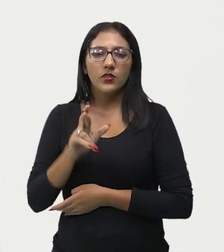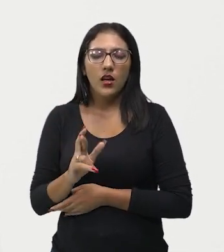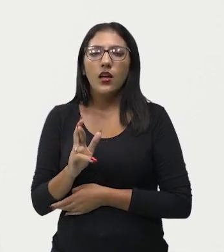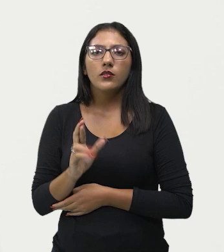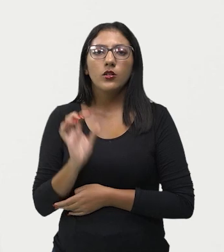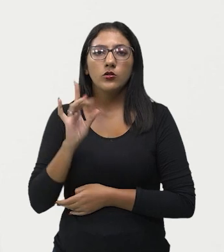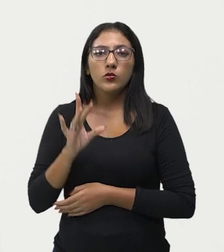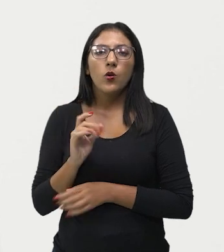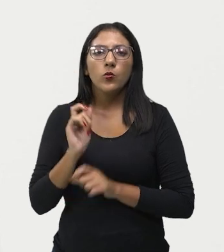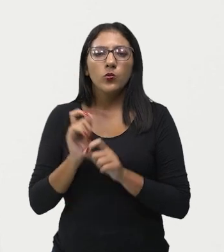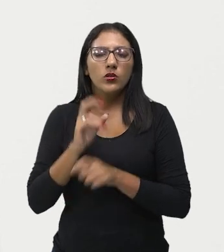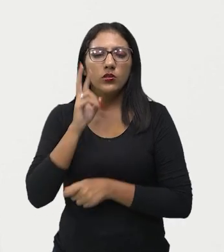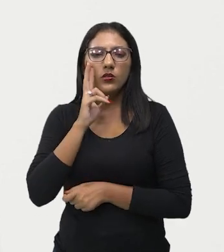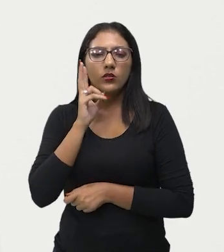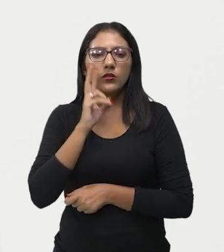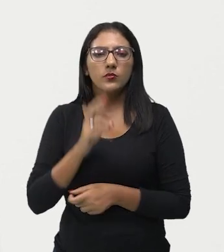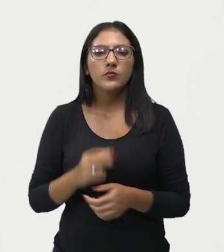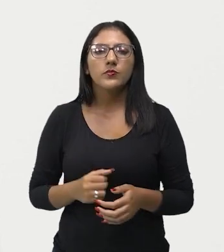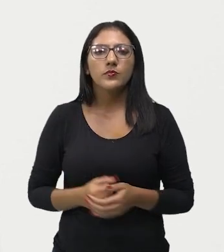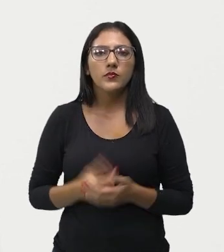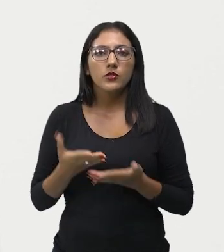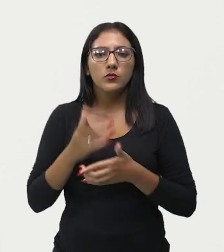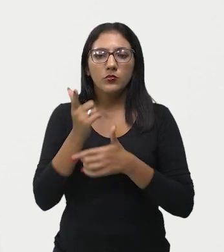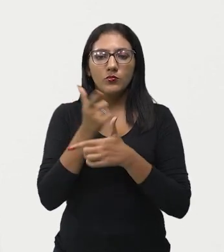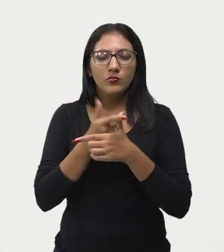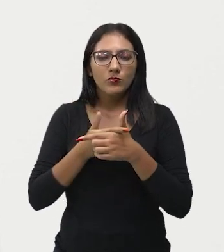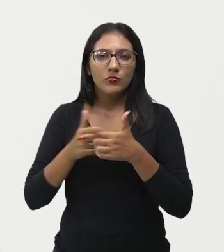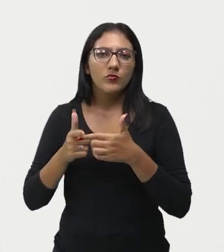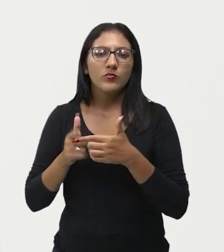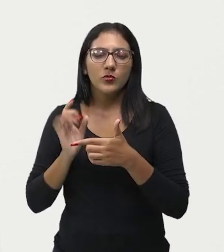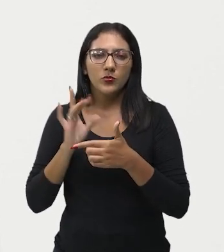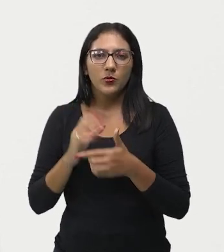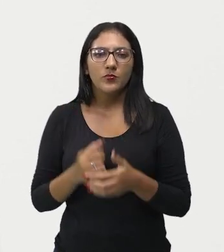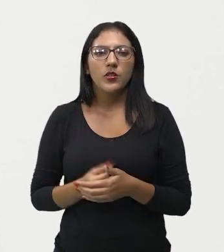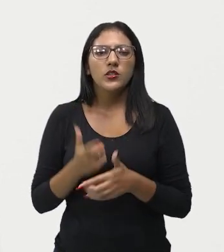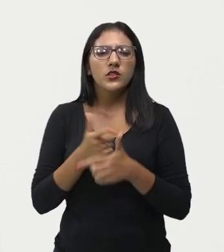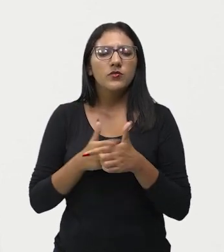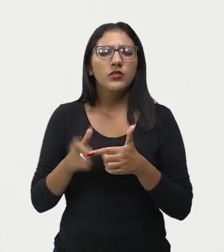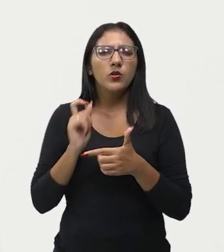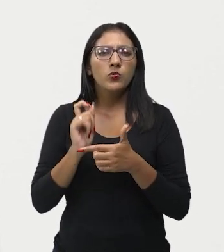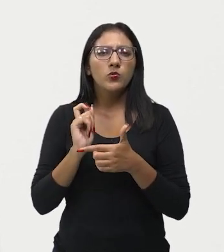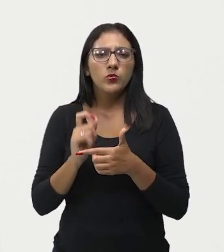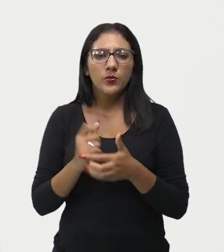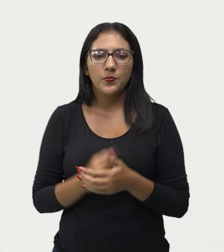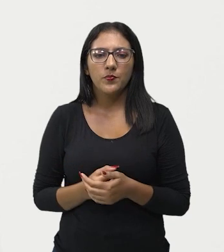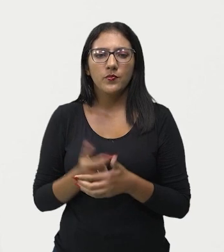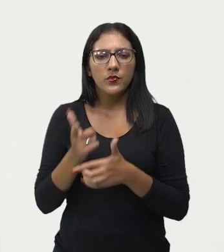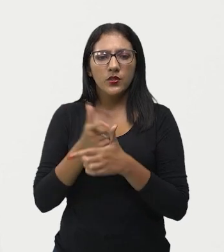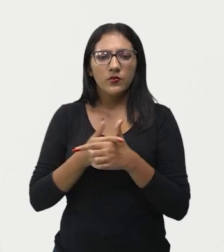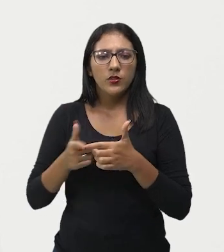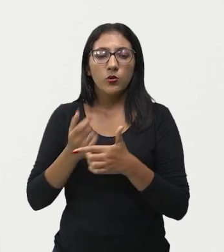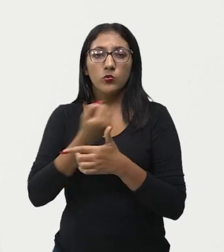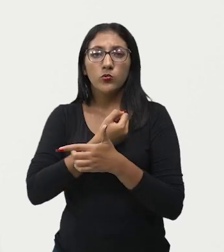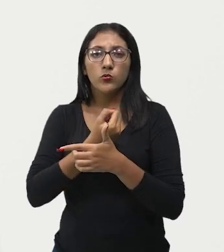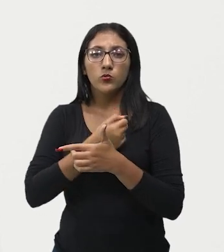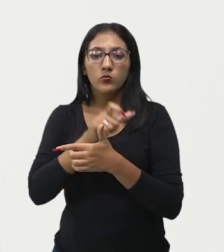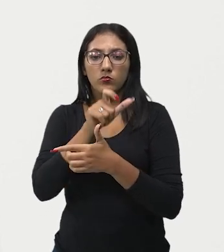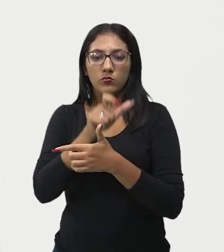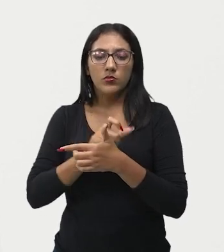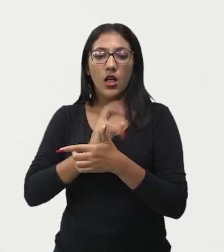é só a gente fazer, né, a divisão. Divisão de quem? Divisão da frequência